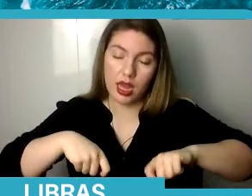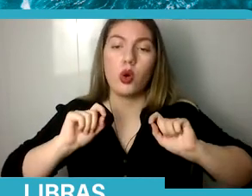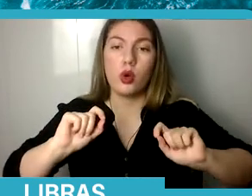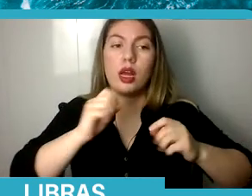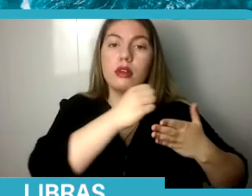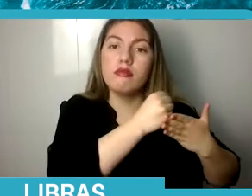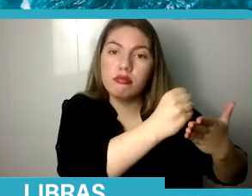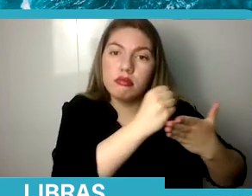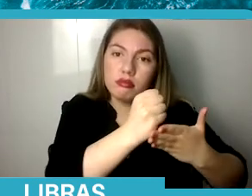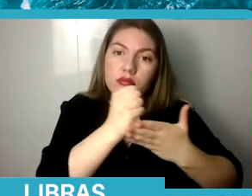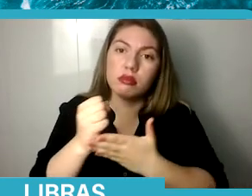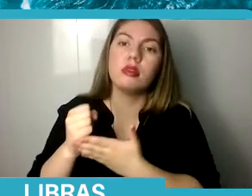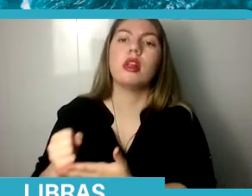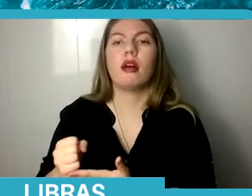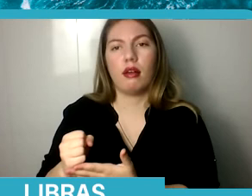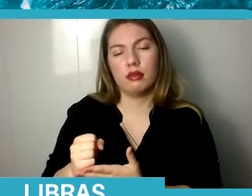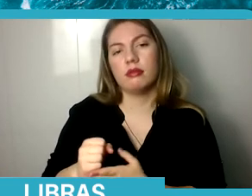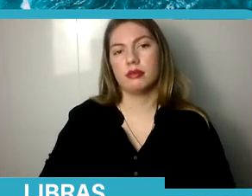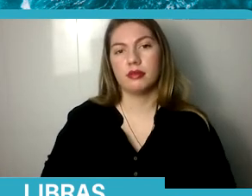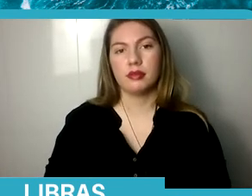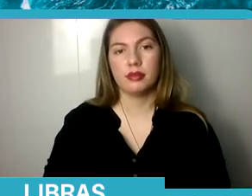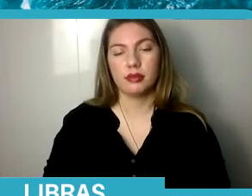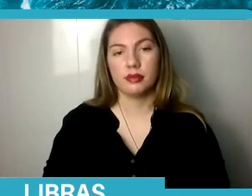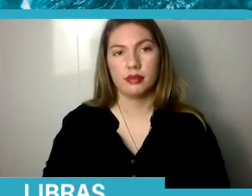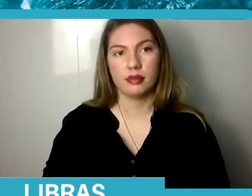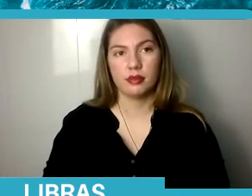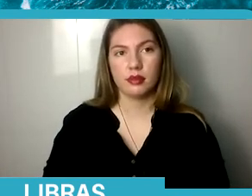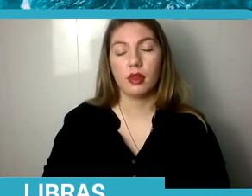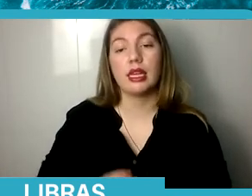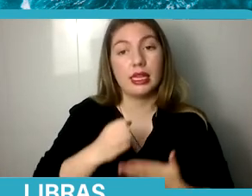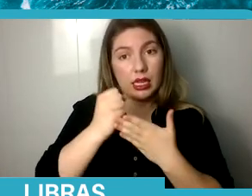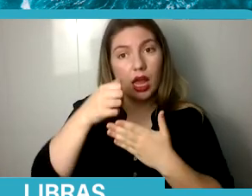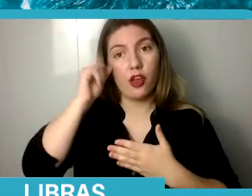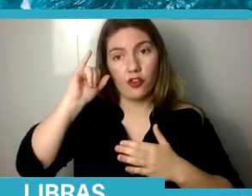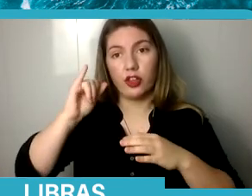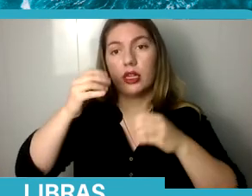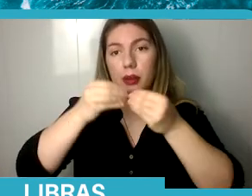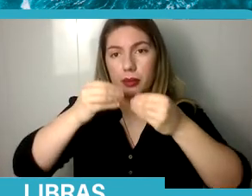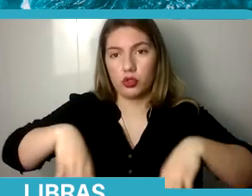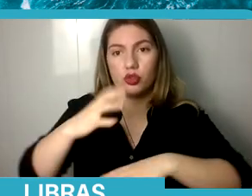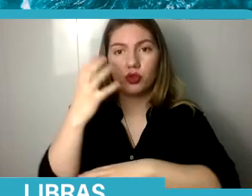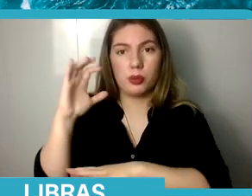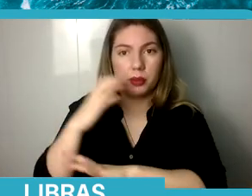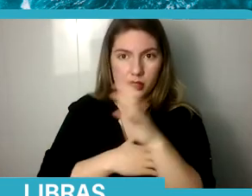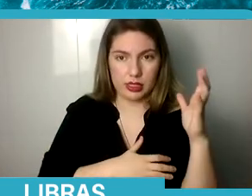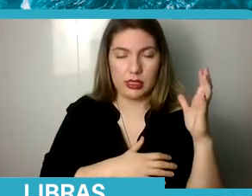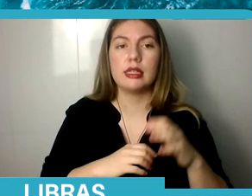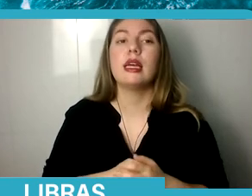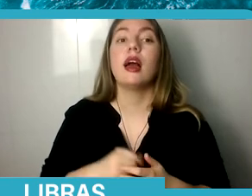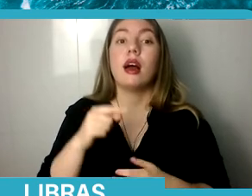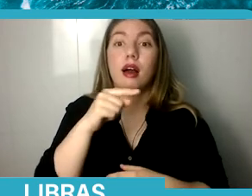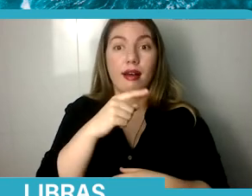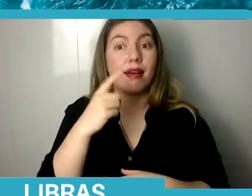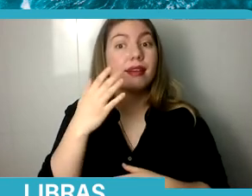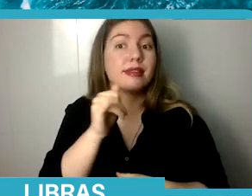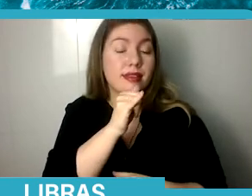é ecológica desde o primeiro dia sim pode passar Oi aqui é uma dentro do